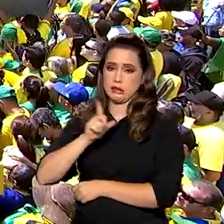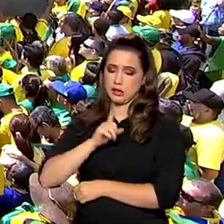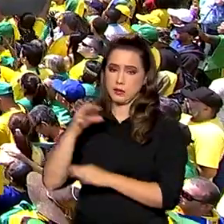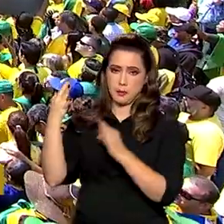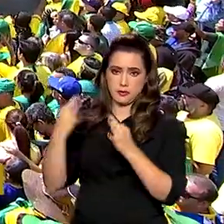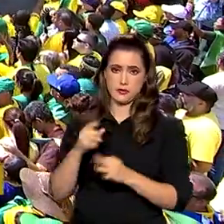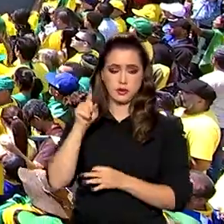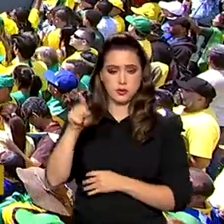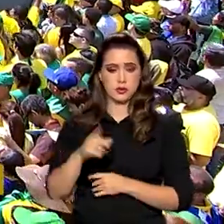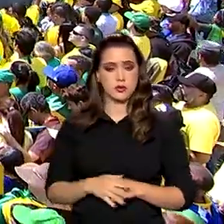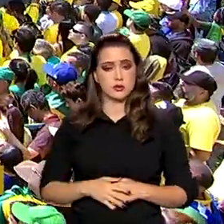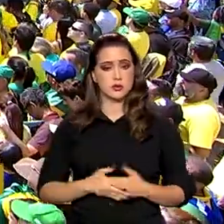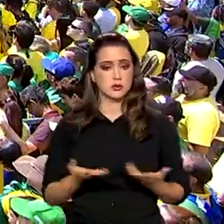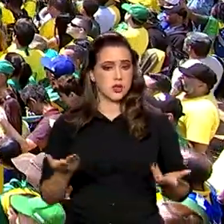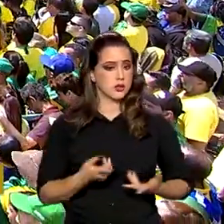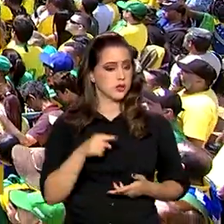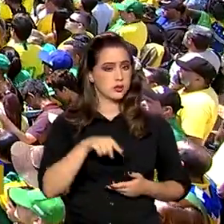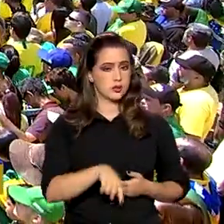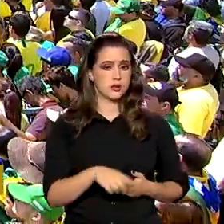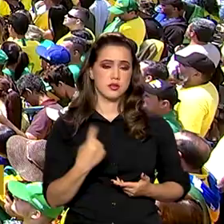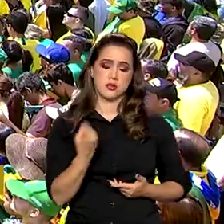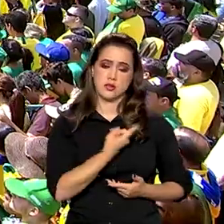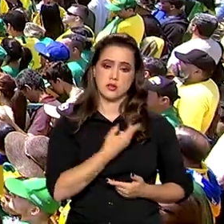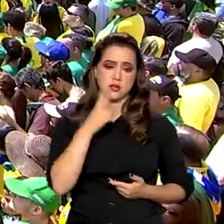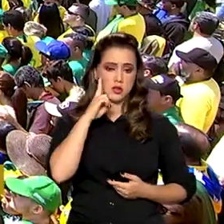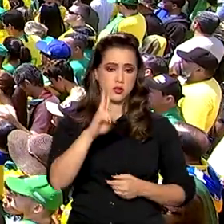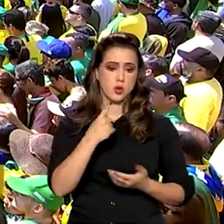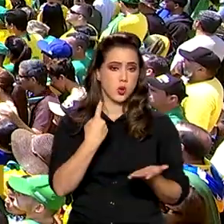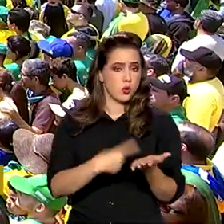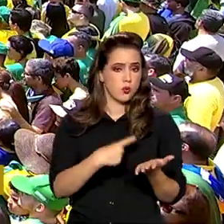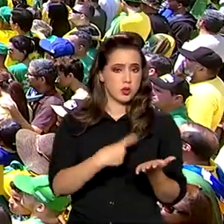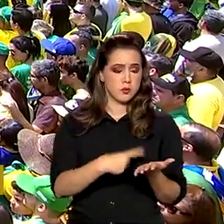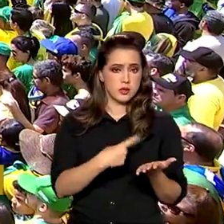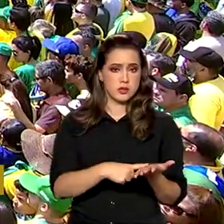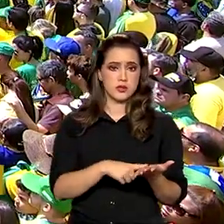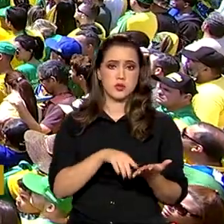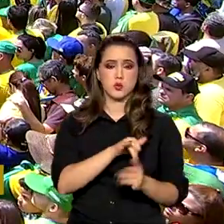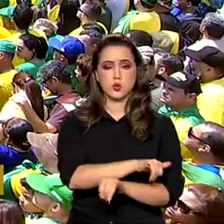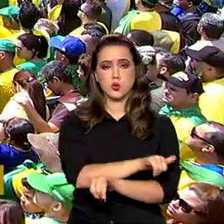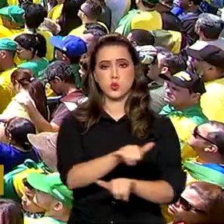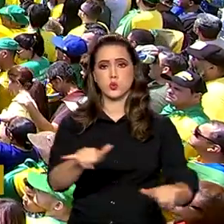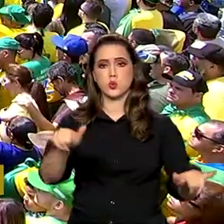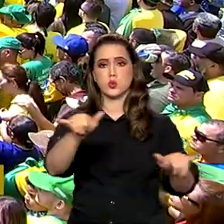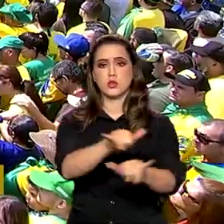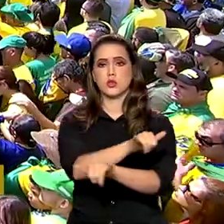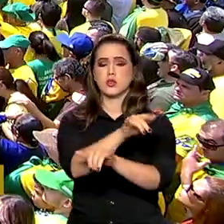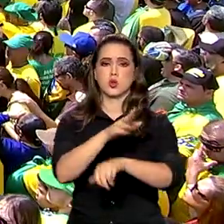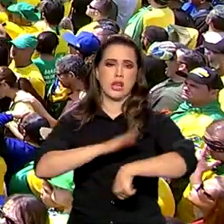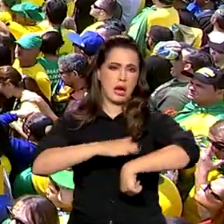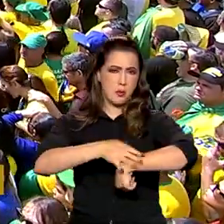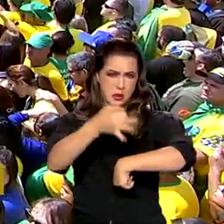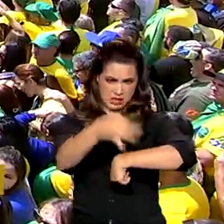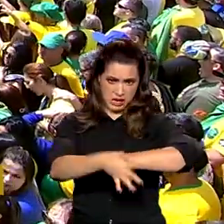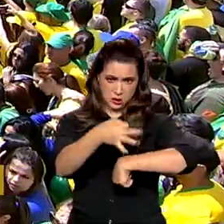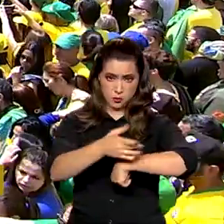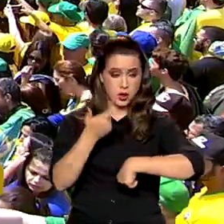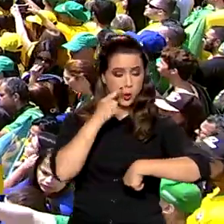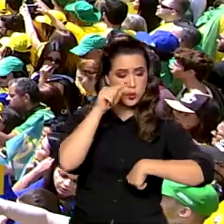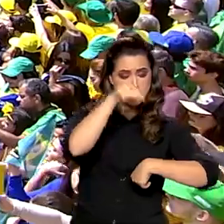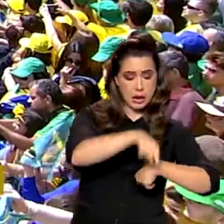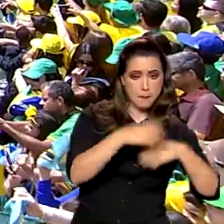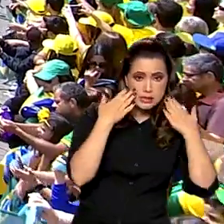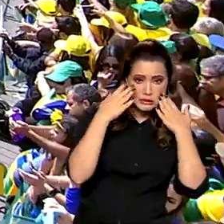Janeiro. Infelizmente, não foi possível, devido a essa agenda da esquadrilha, né, não haveria tempo hábil para que a esquadrilha